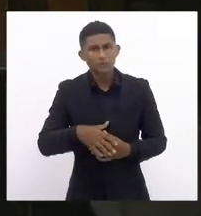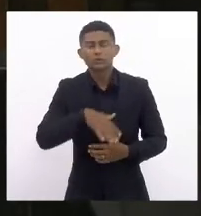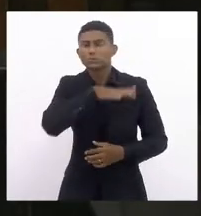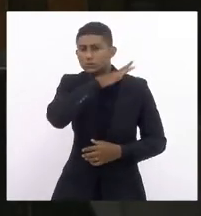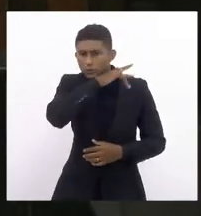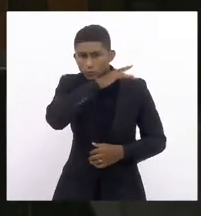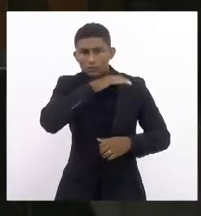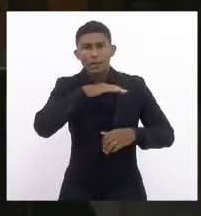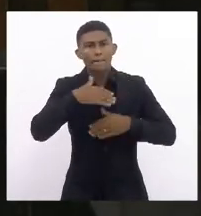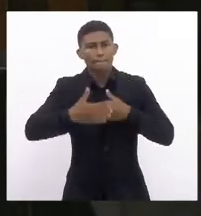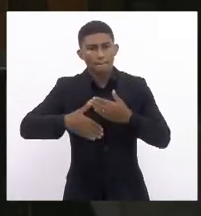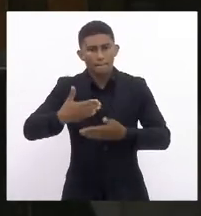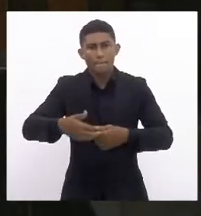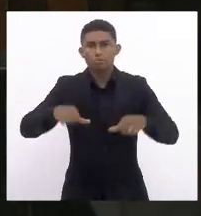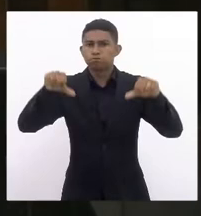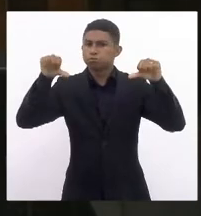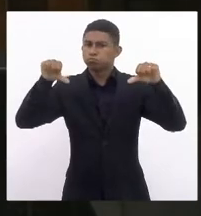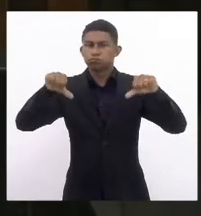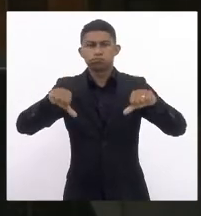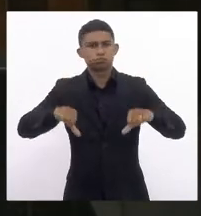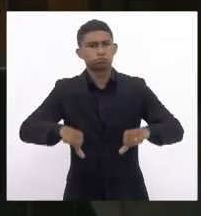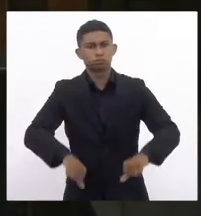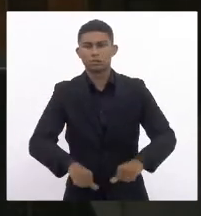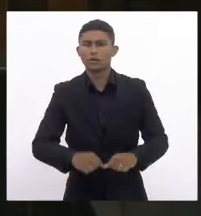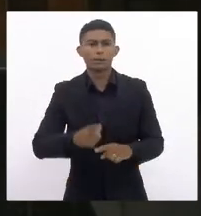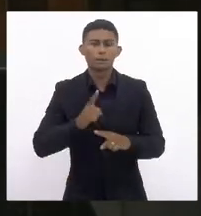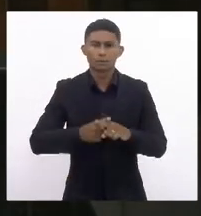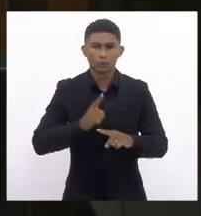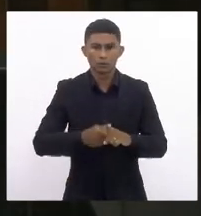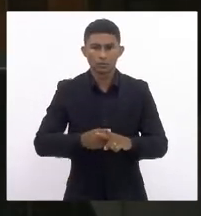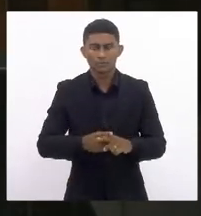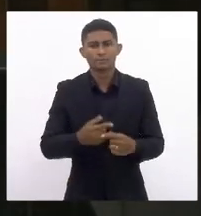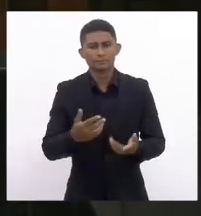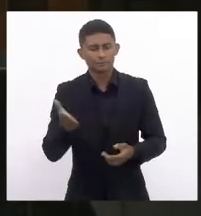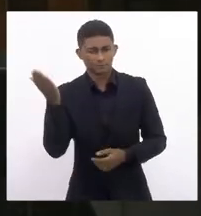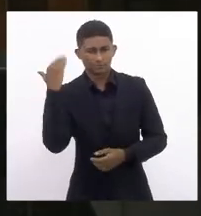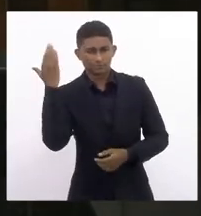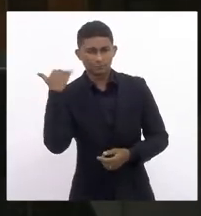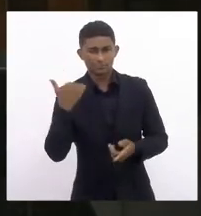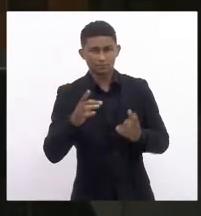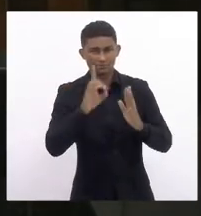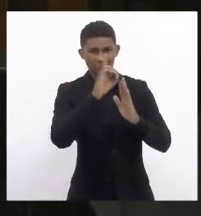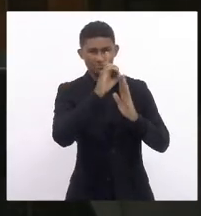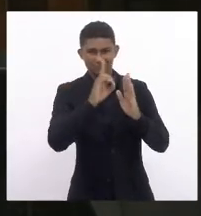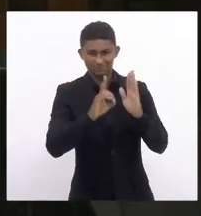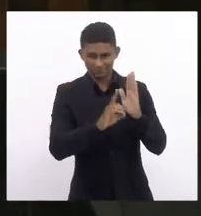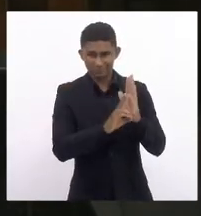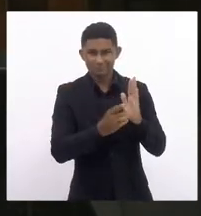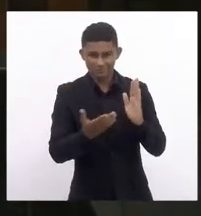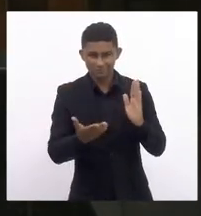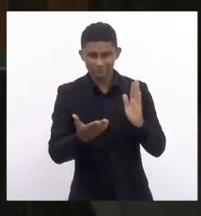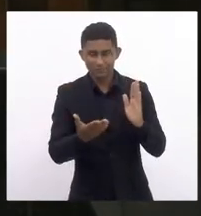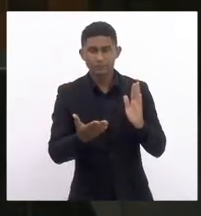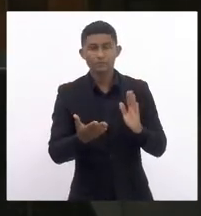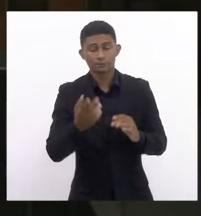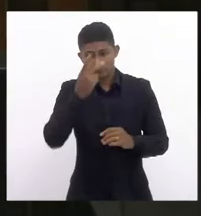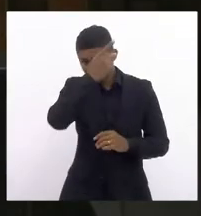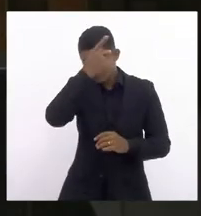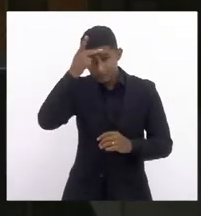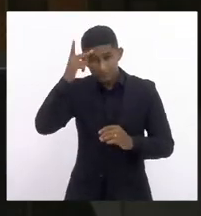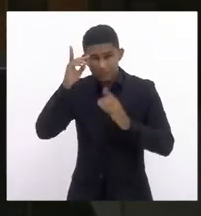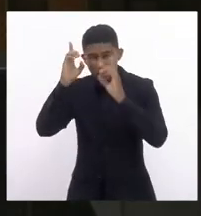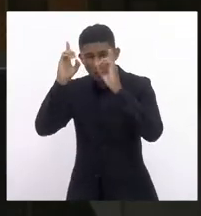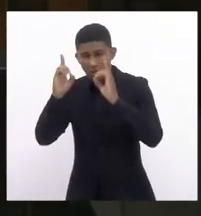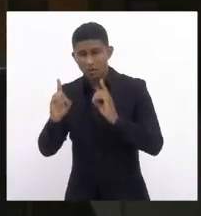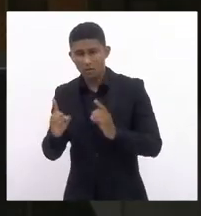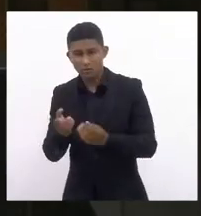tempo. Por quê? Porque até décadas atrás, as pessoas com deficiência